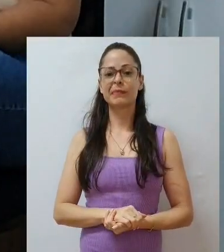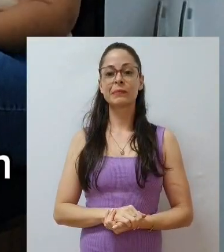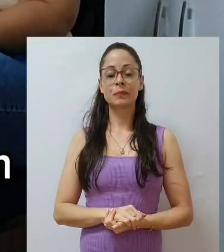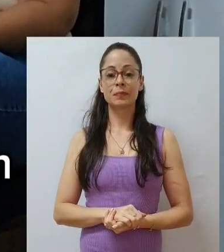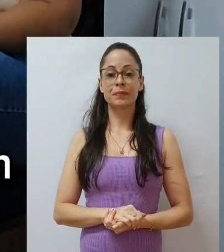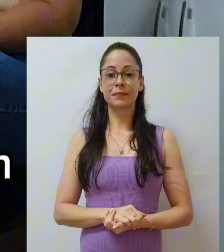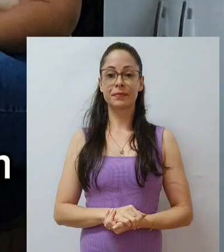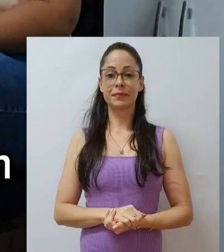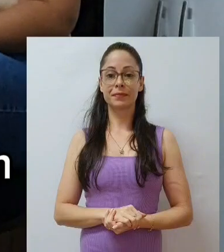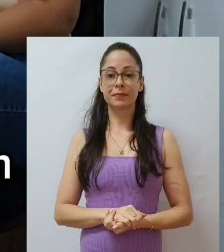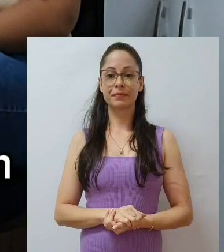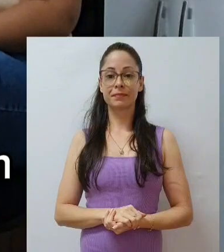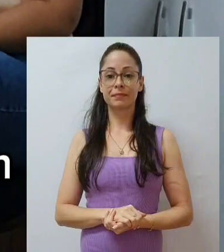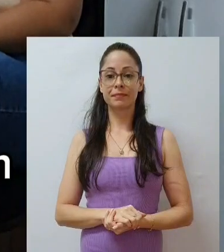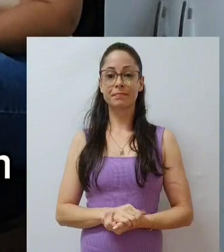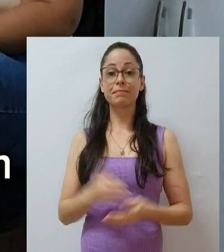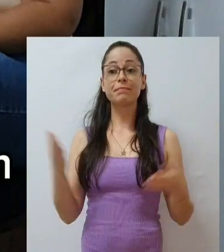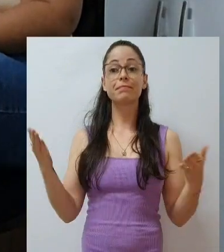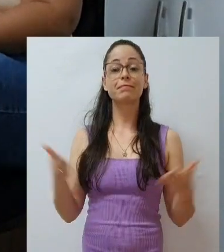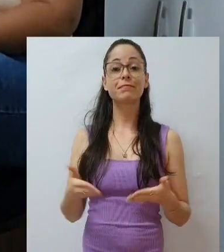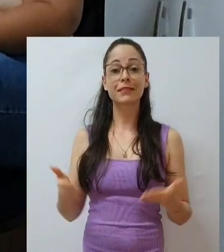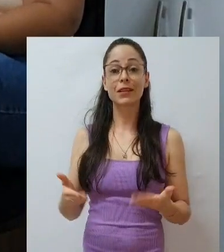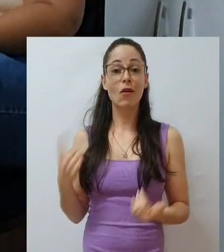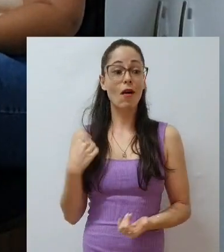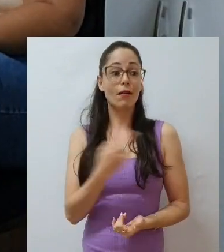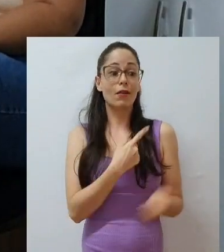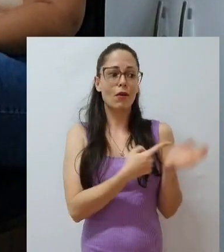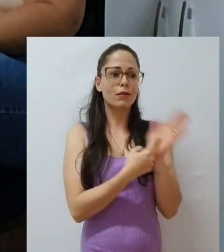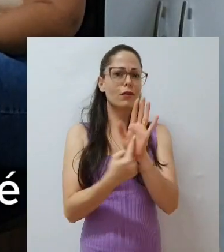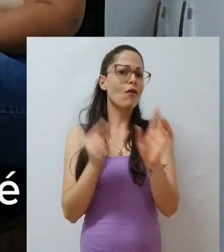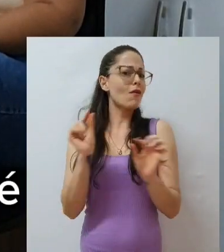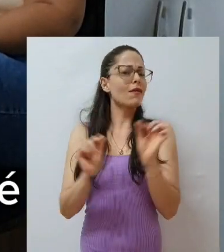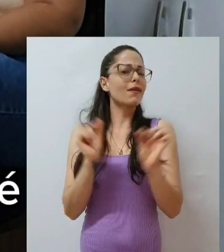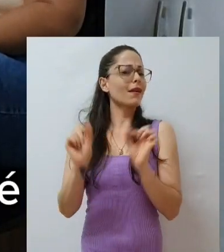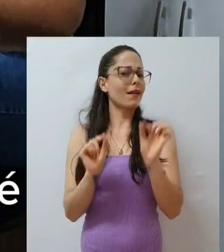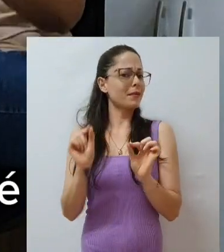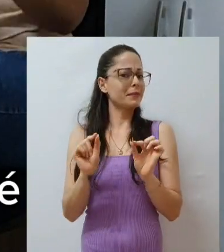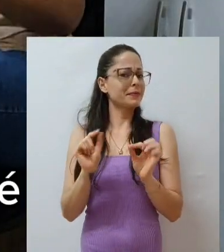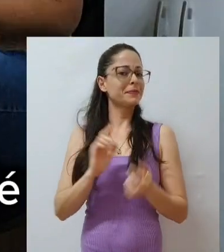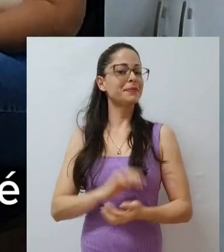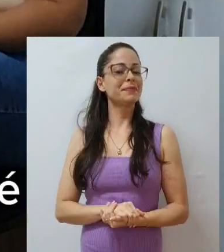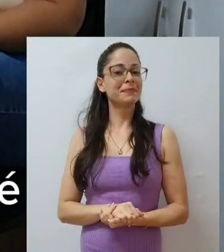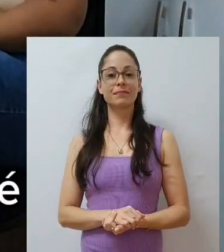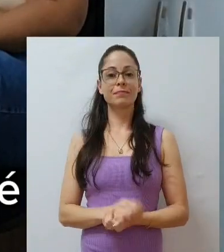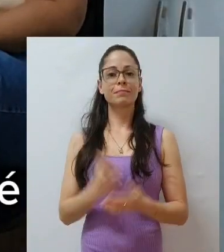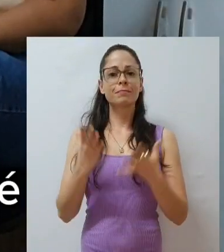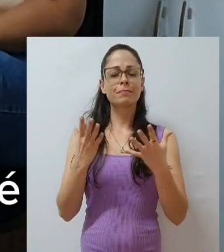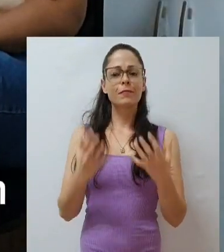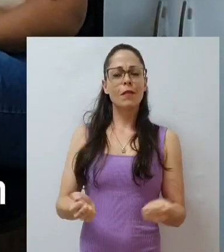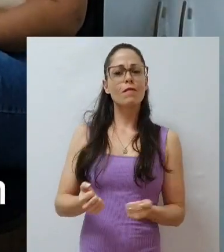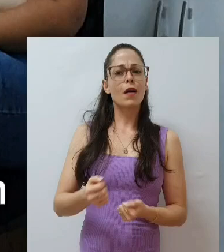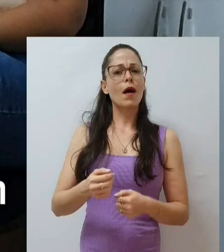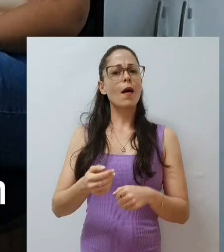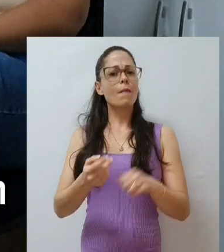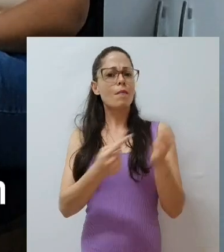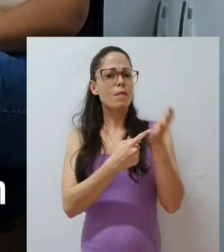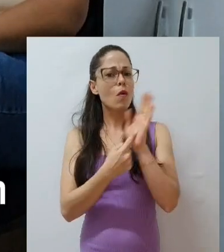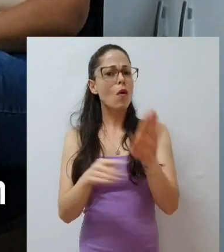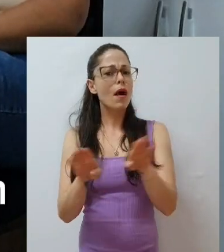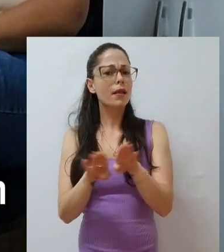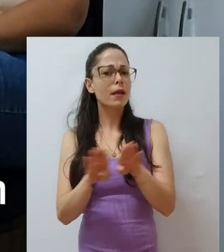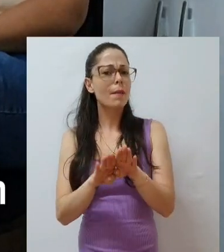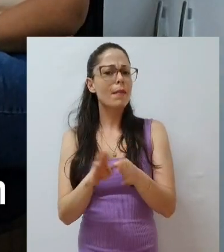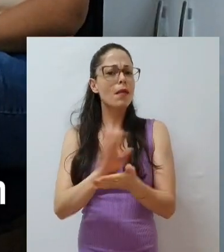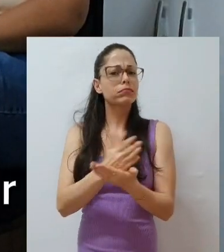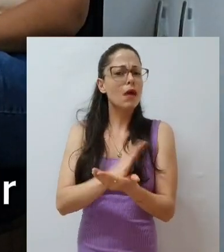Então, agora a gente vai falar também um pouquinho sobre alguns filmes que tem um pouco de suspense, né? Vou falar